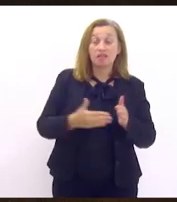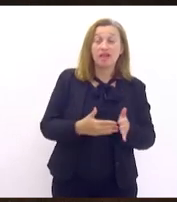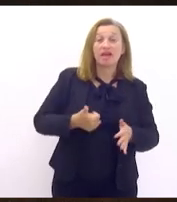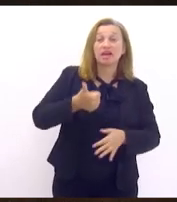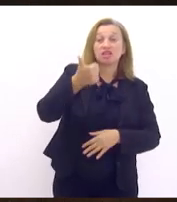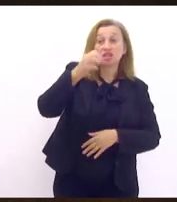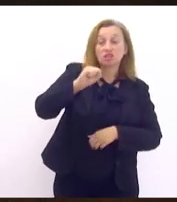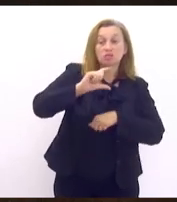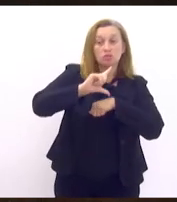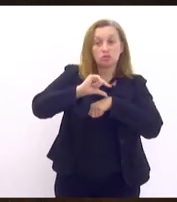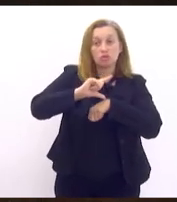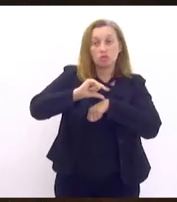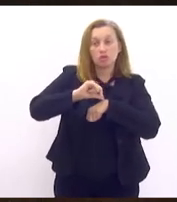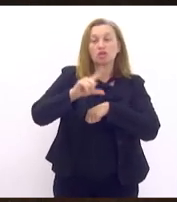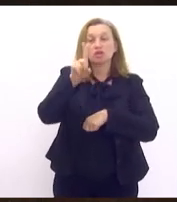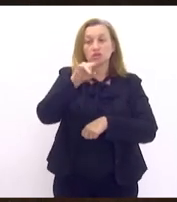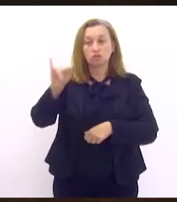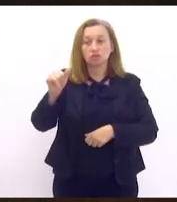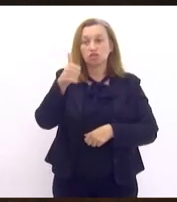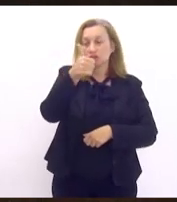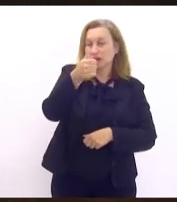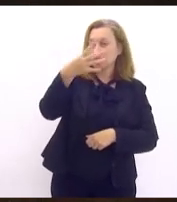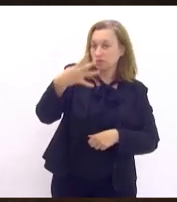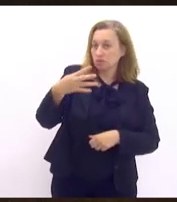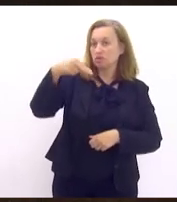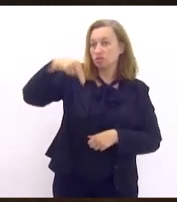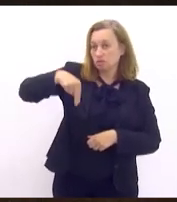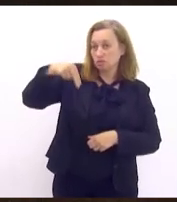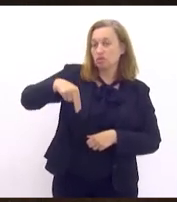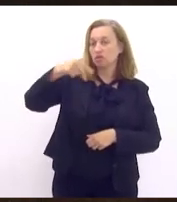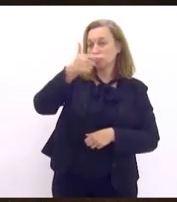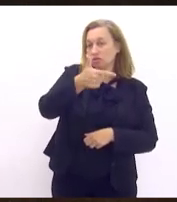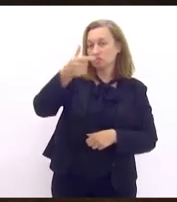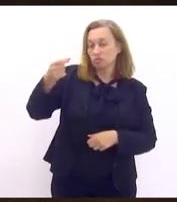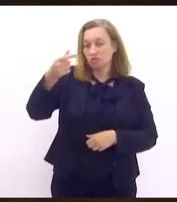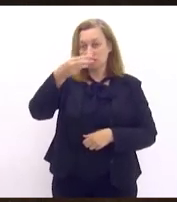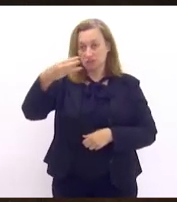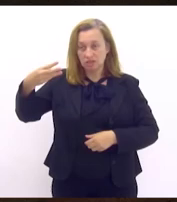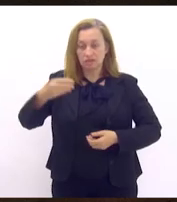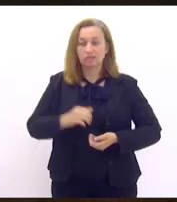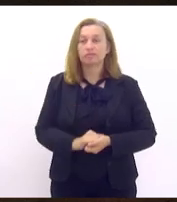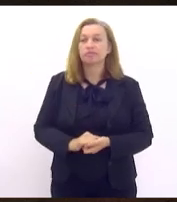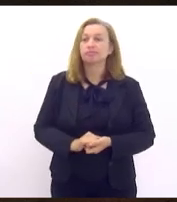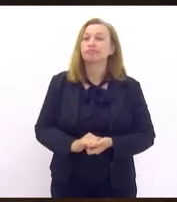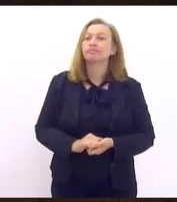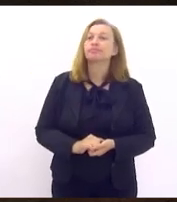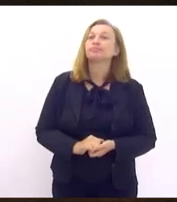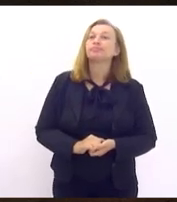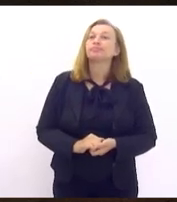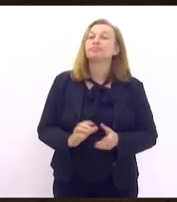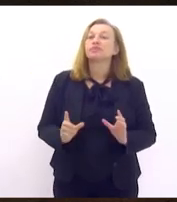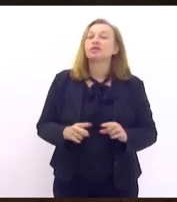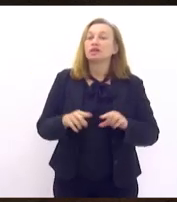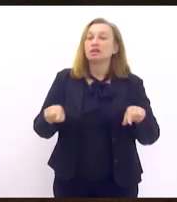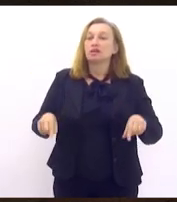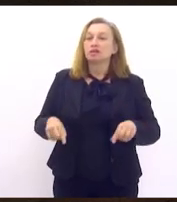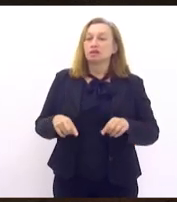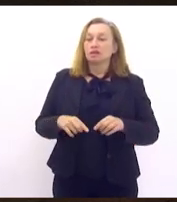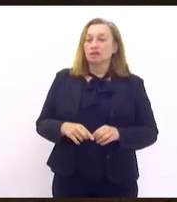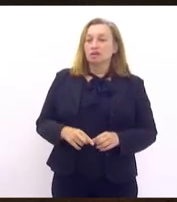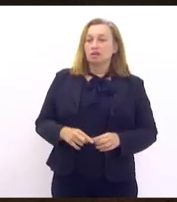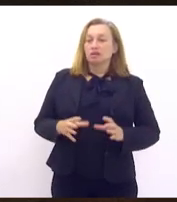até as 18 horas do dia 14 de novembro de 2023. Sala das Comissões, 1º de